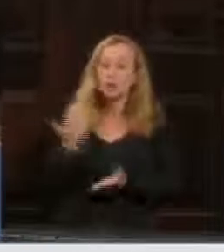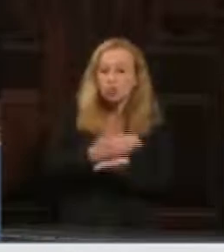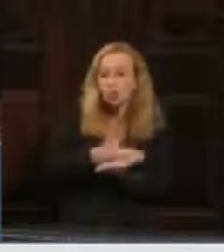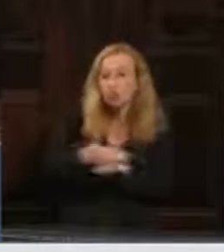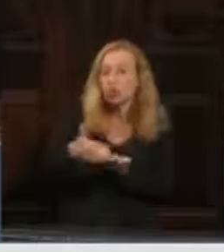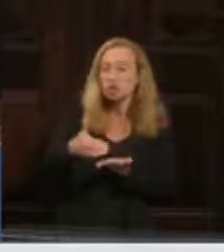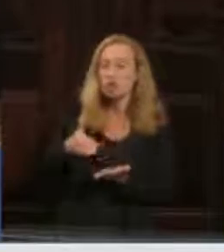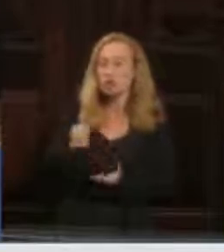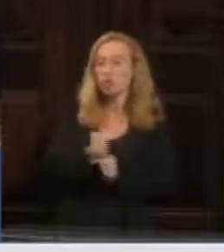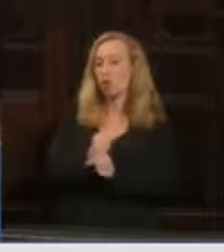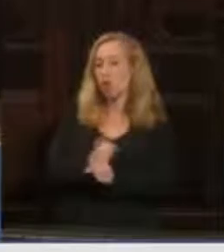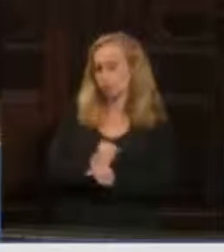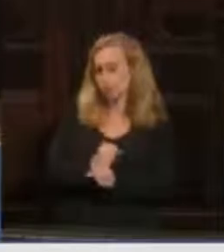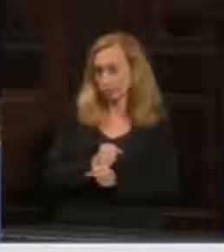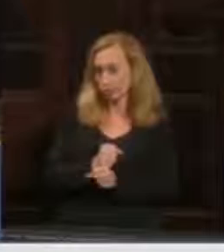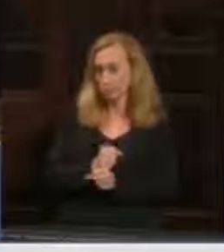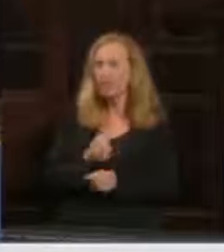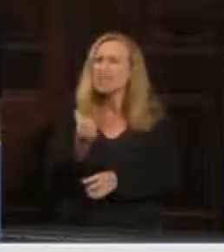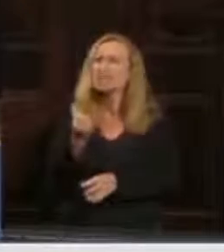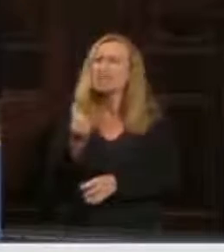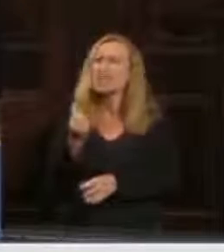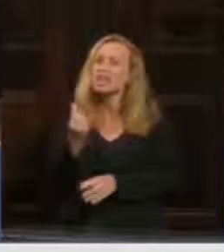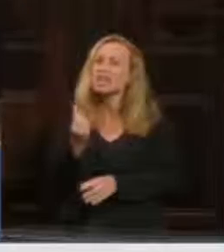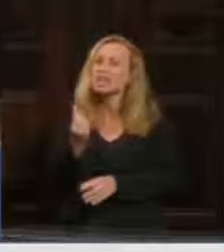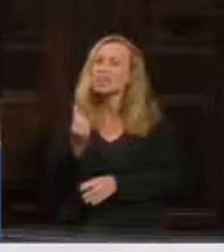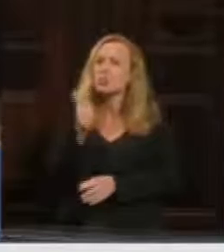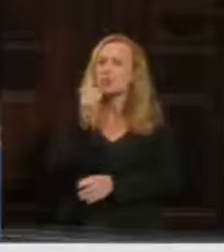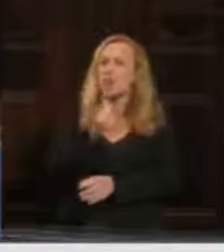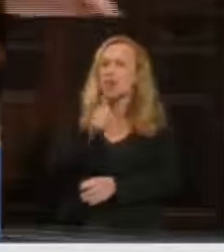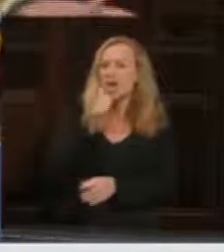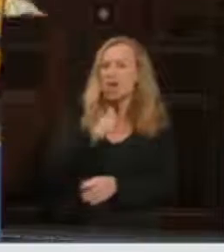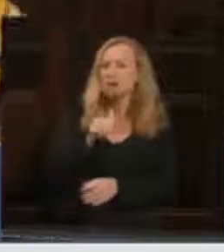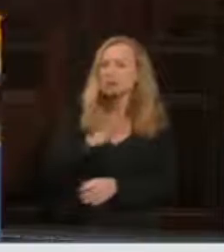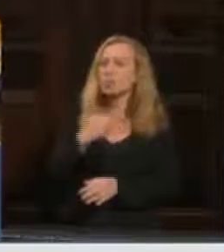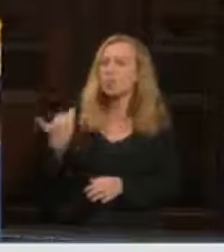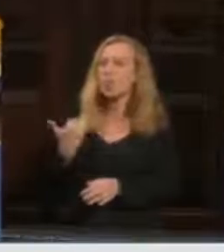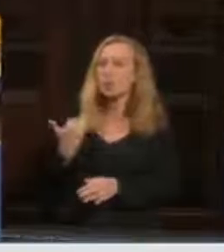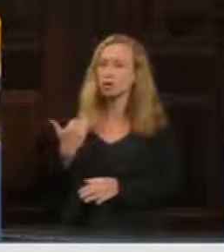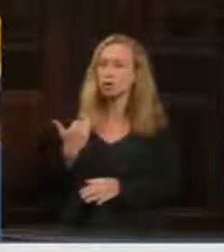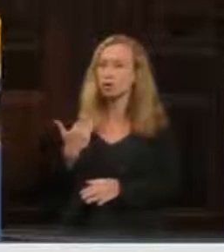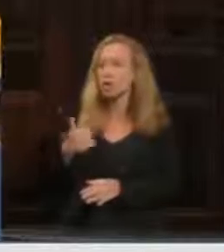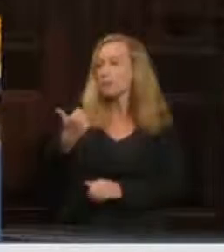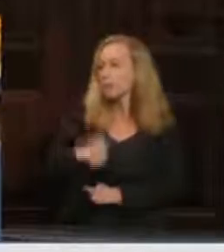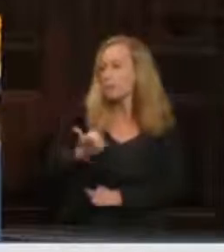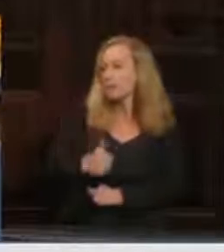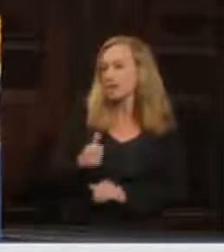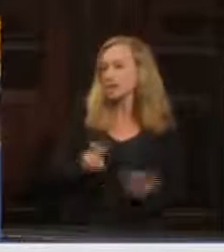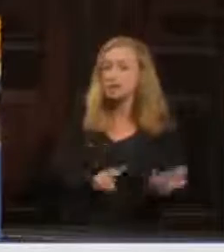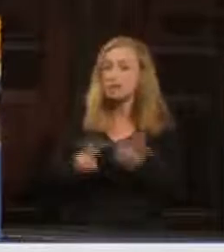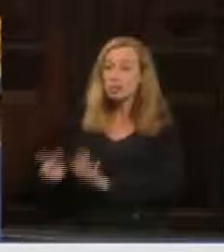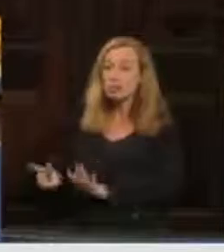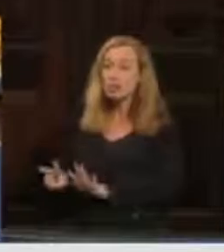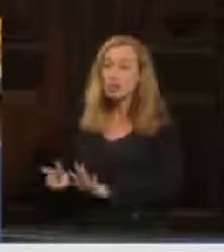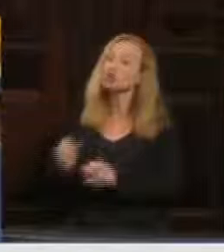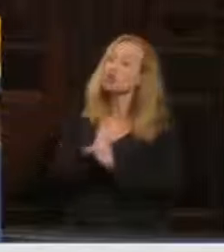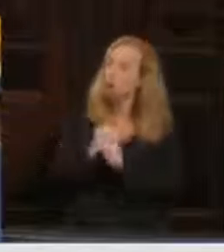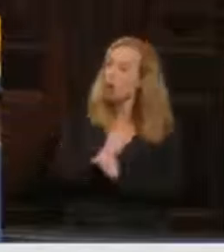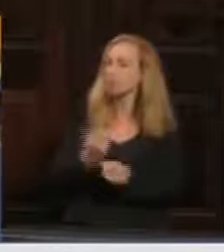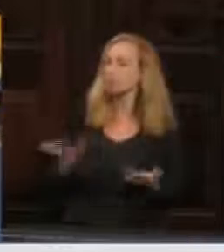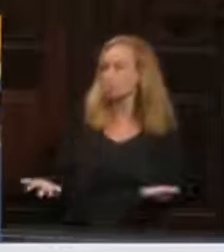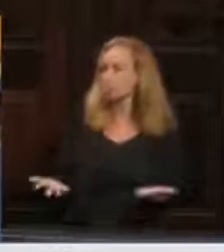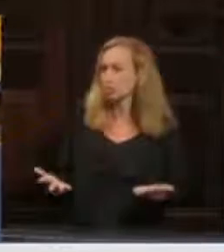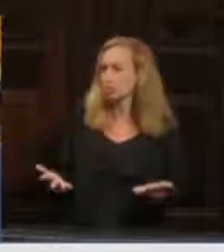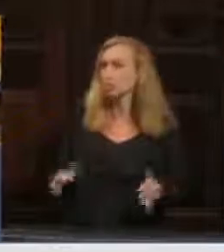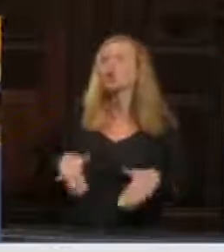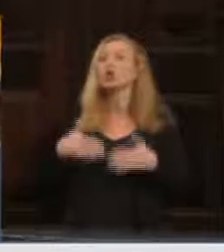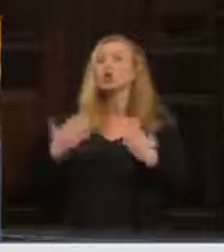ano. Foram 6 mulheres mortas apenas na primeira semana do ano. E